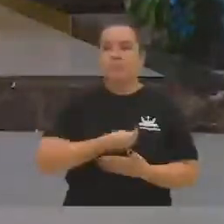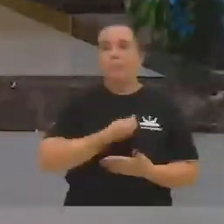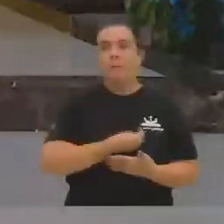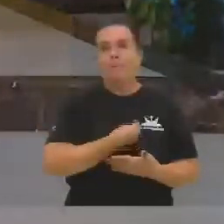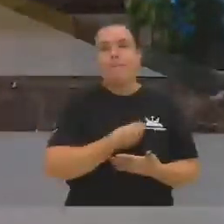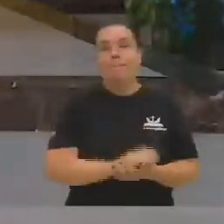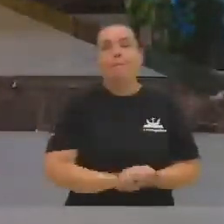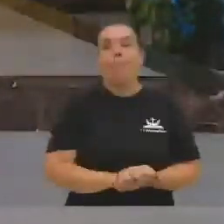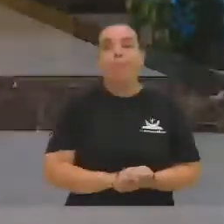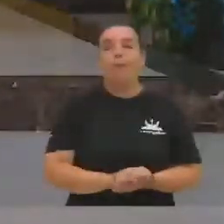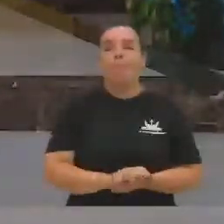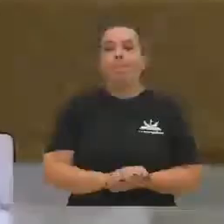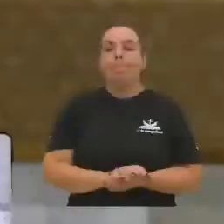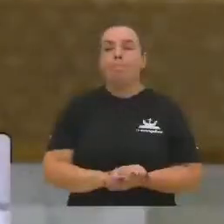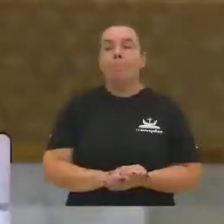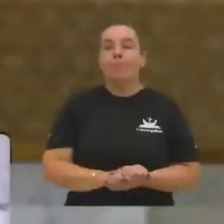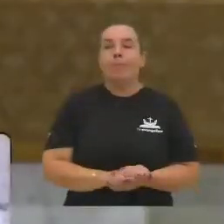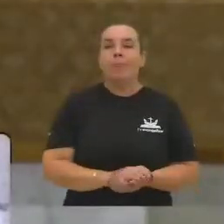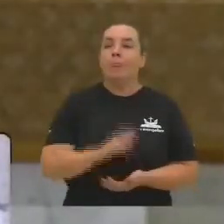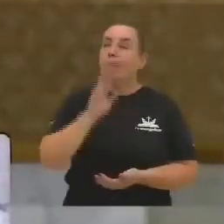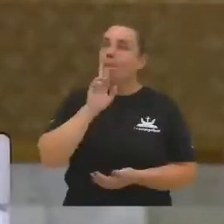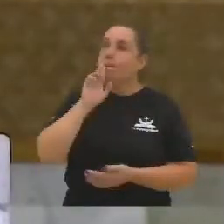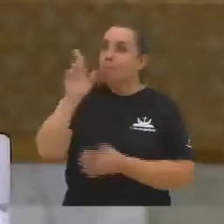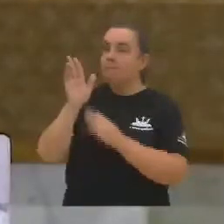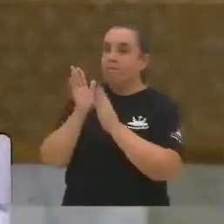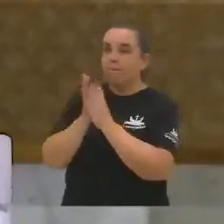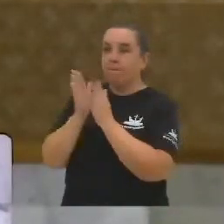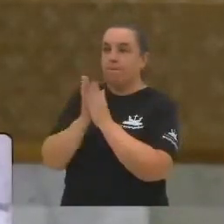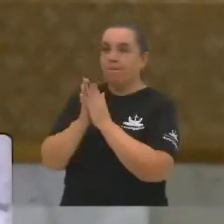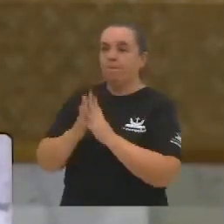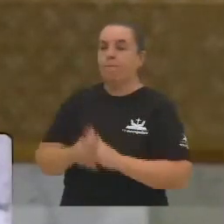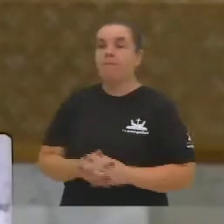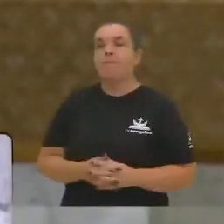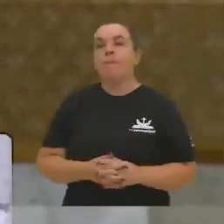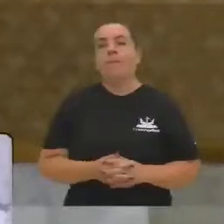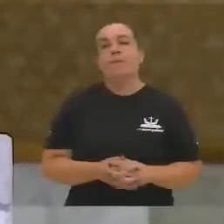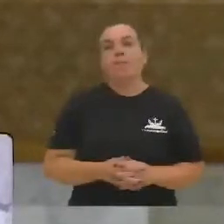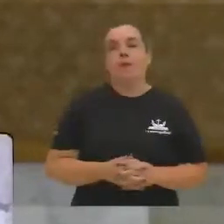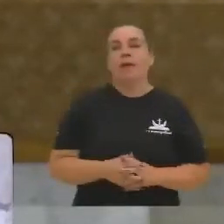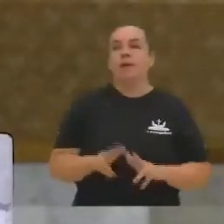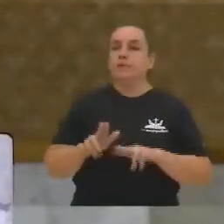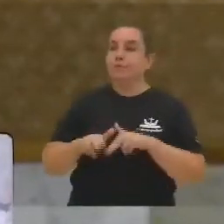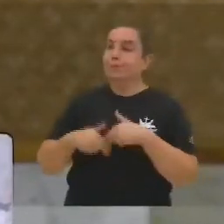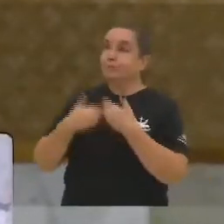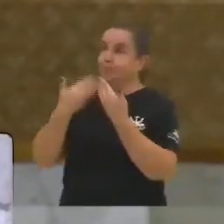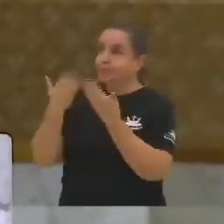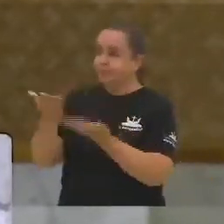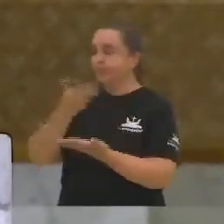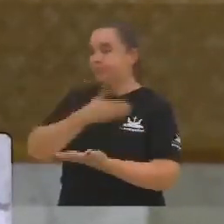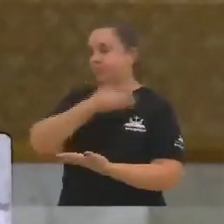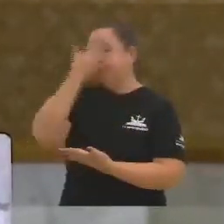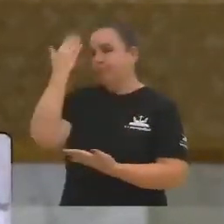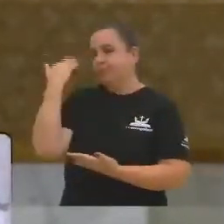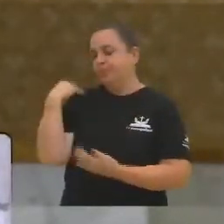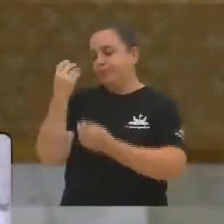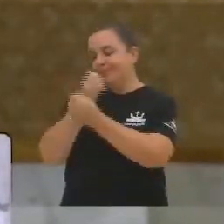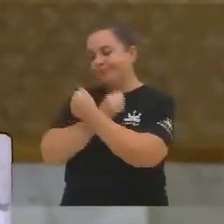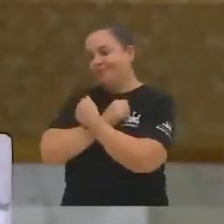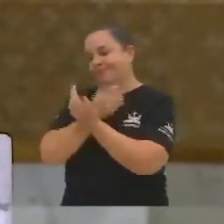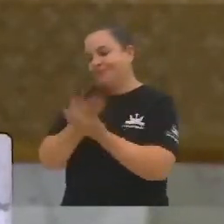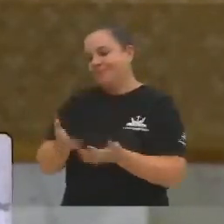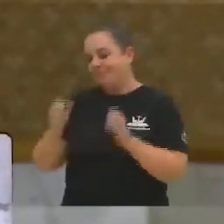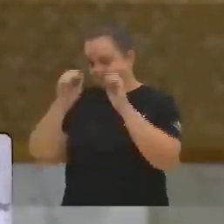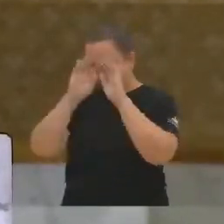vida. Ao final de cada prece, rezemos: por intercessão de Nossa Senhora de